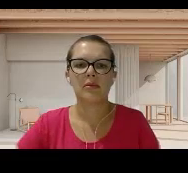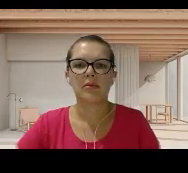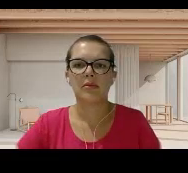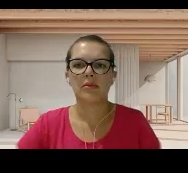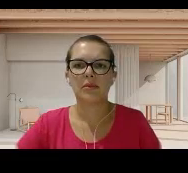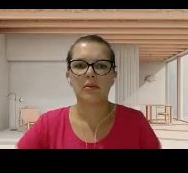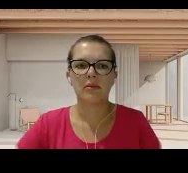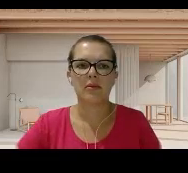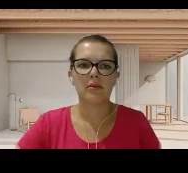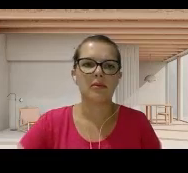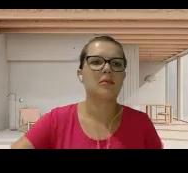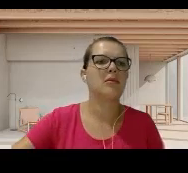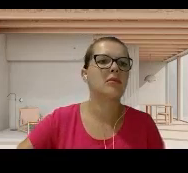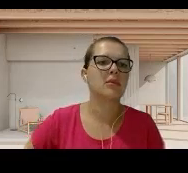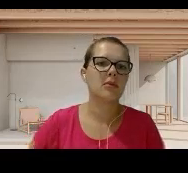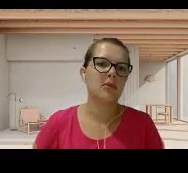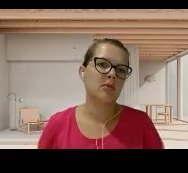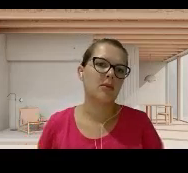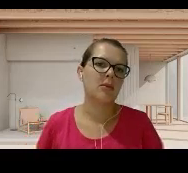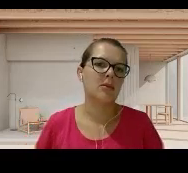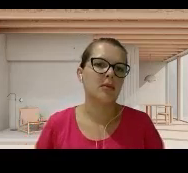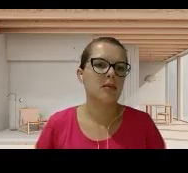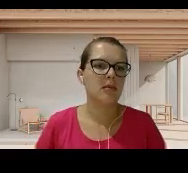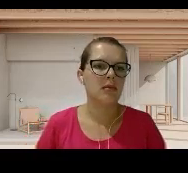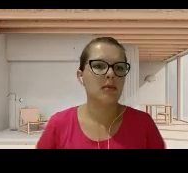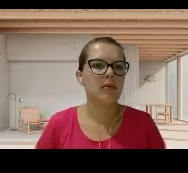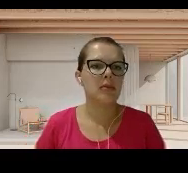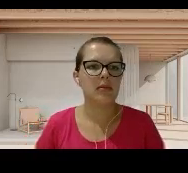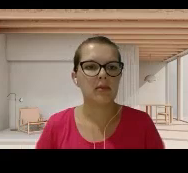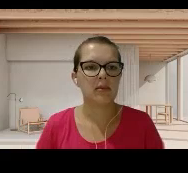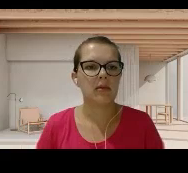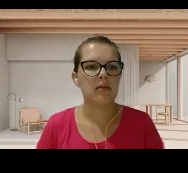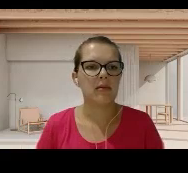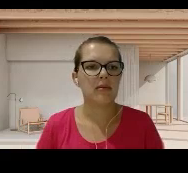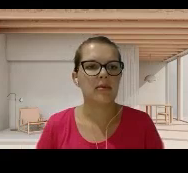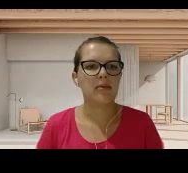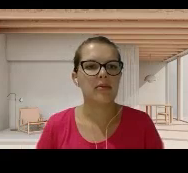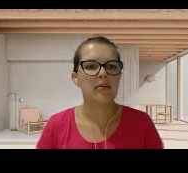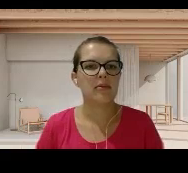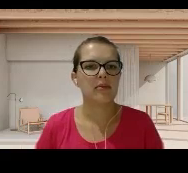Então, se a gente somar e considerar aqui hidráulica, geotécnica, né?